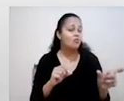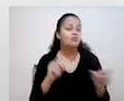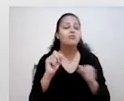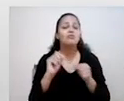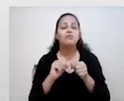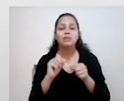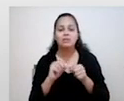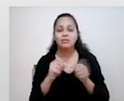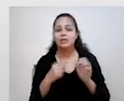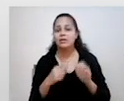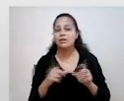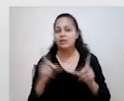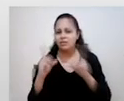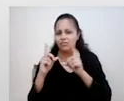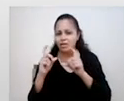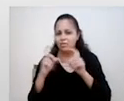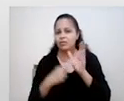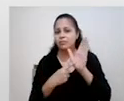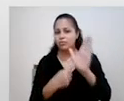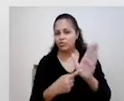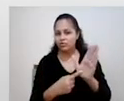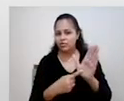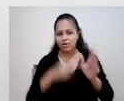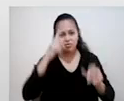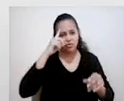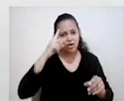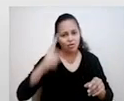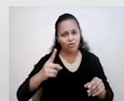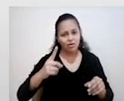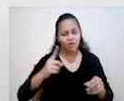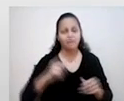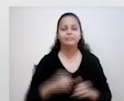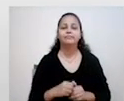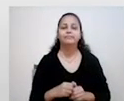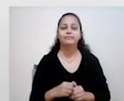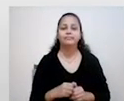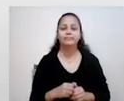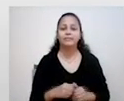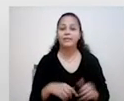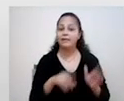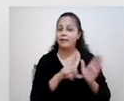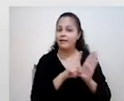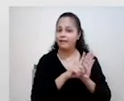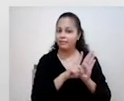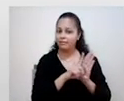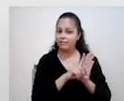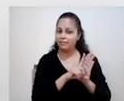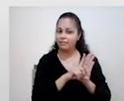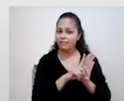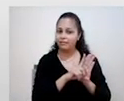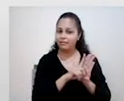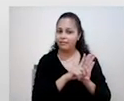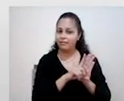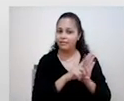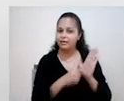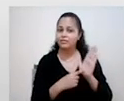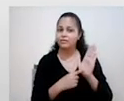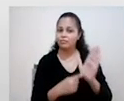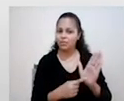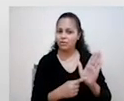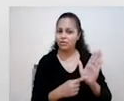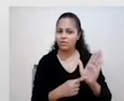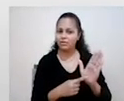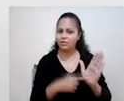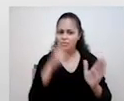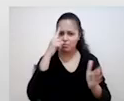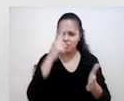imagem, né, mostrando como se fosse dando uma ordem, tá? As leis, elas expressam uma obrigatoriedade,